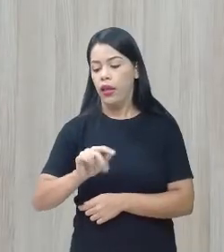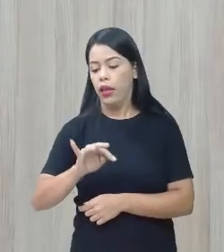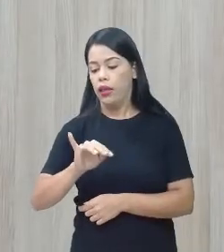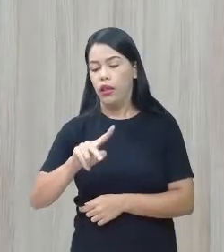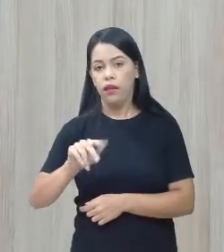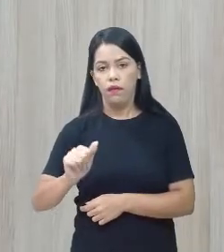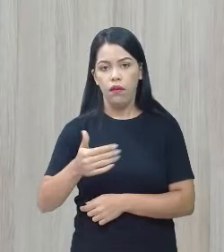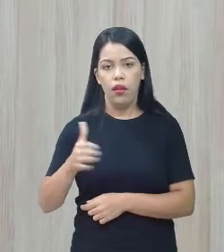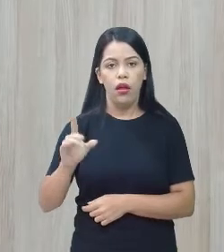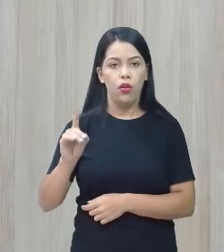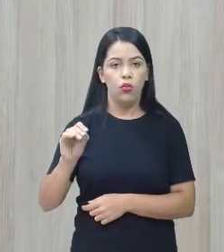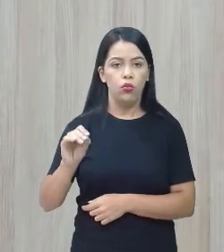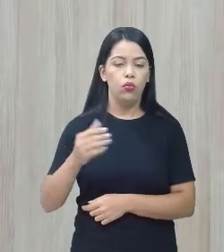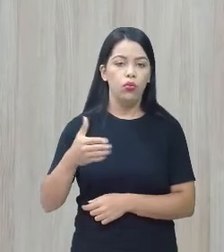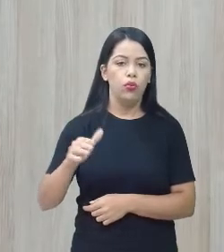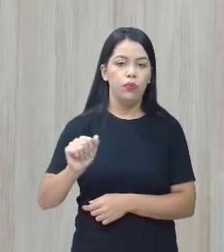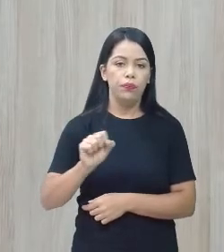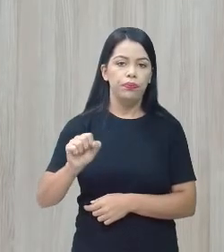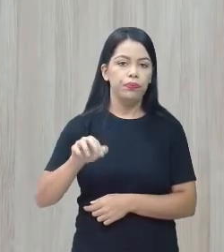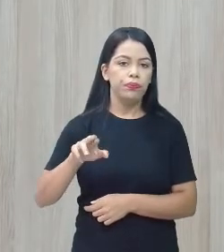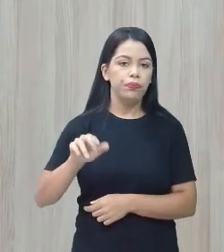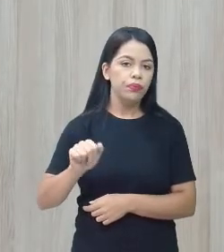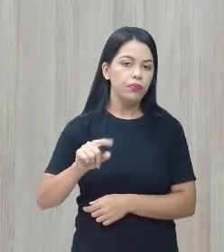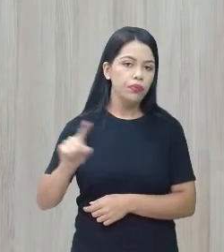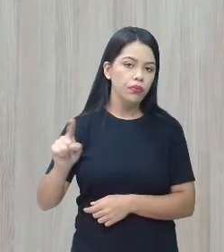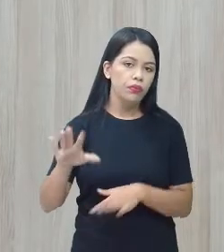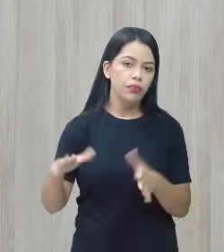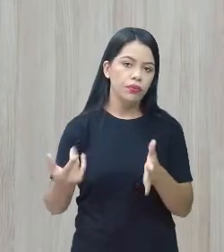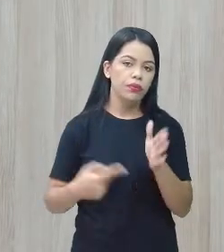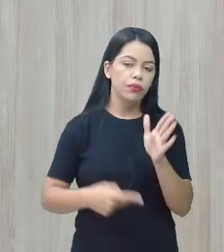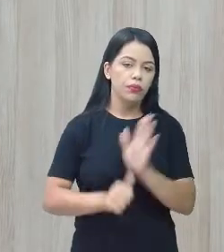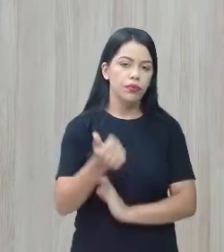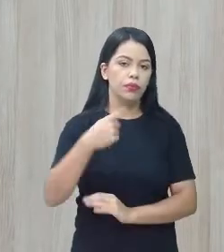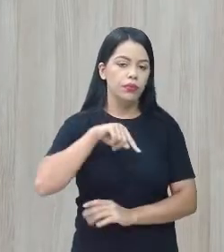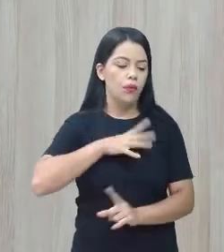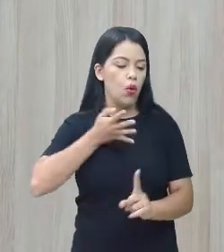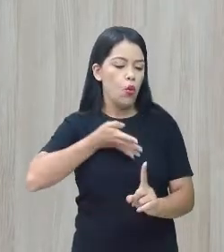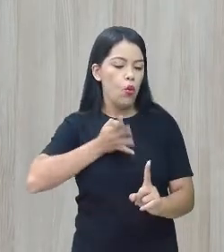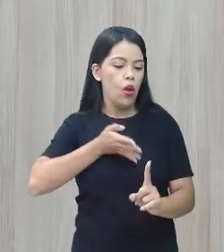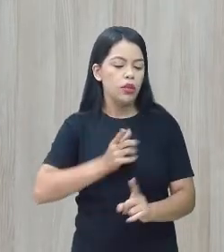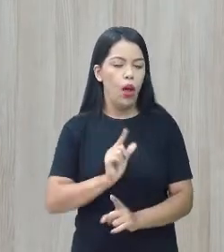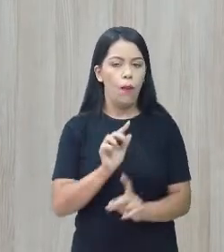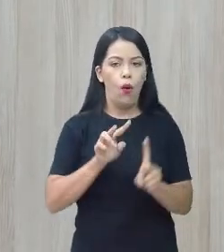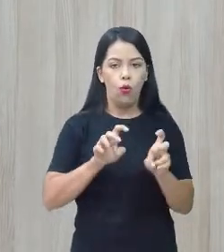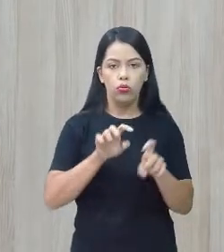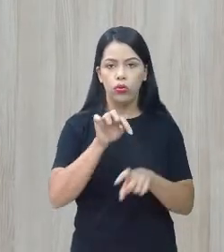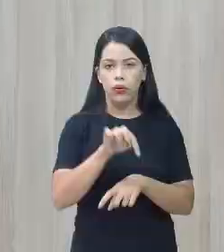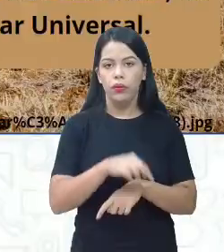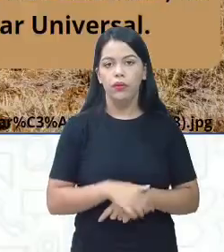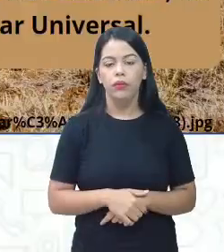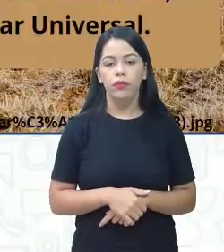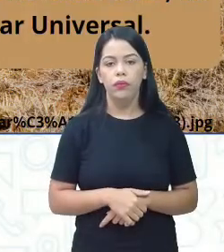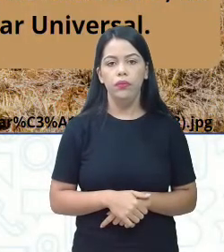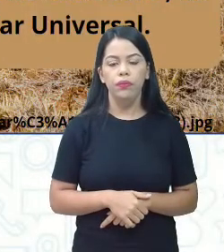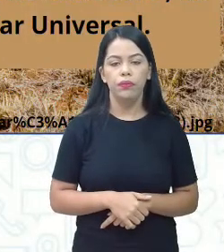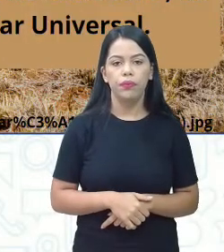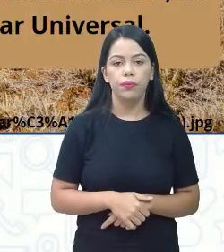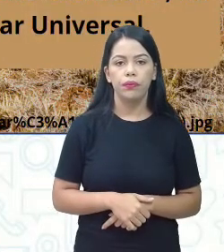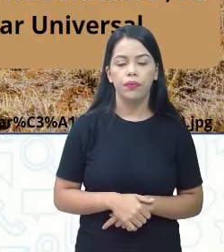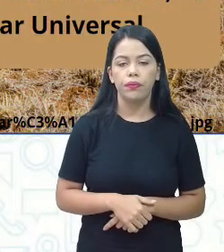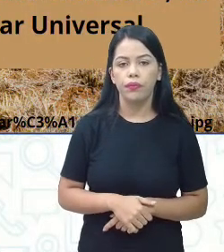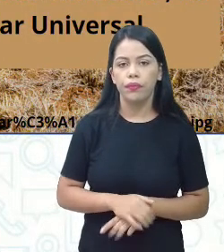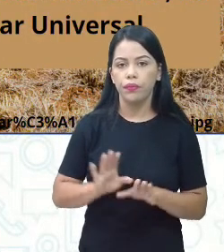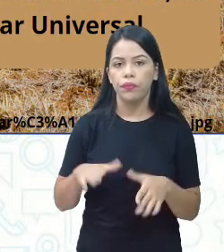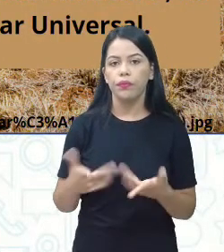para a gente conhecer um pouquinho sobre esse grande poeta repentista. Ó. Patativa do